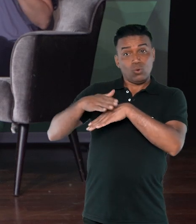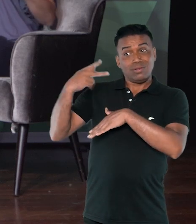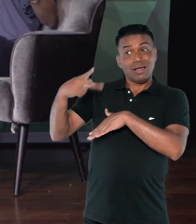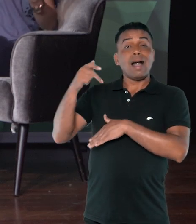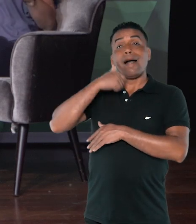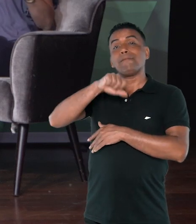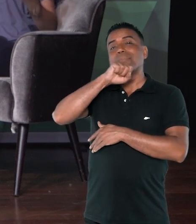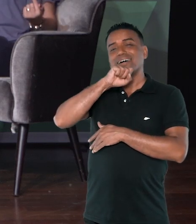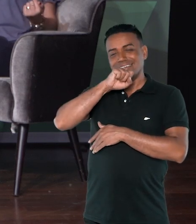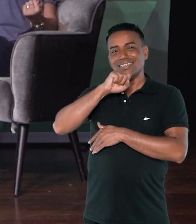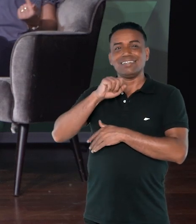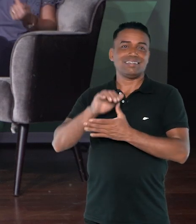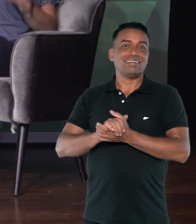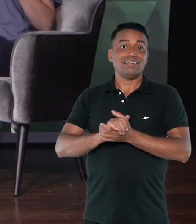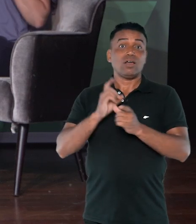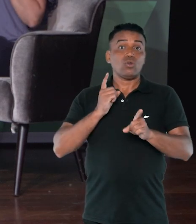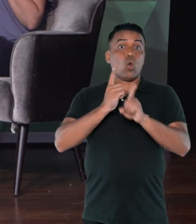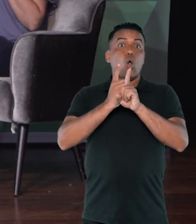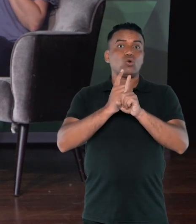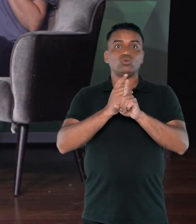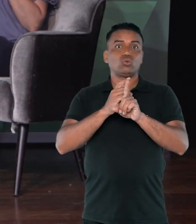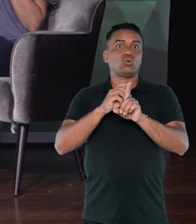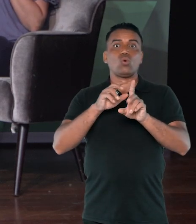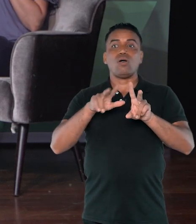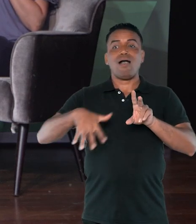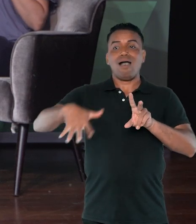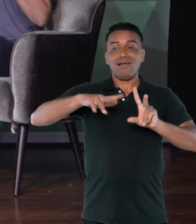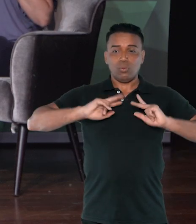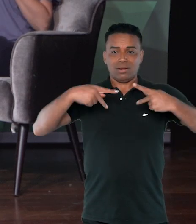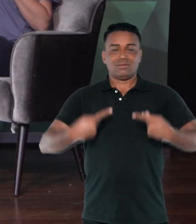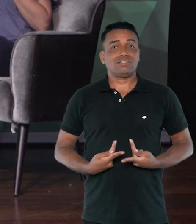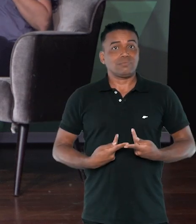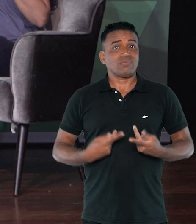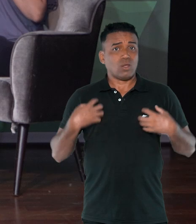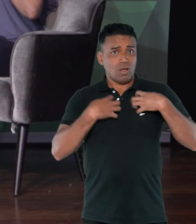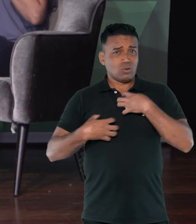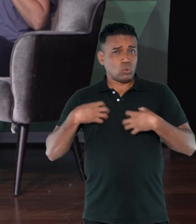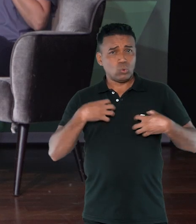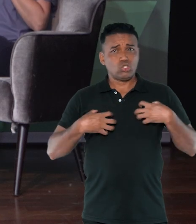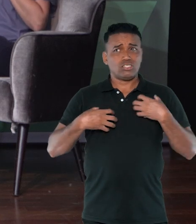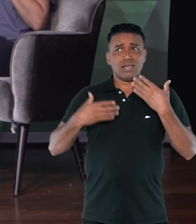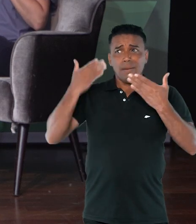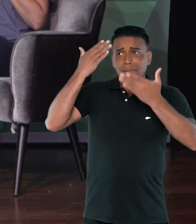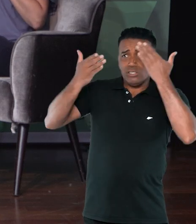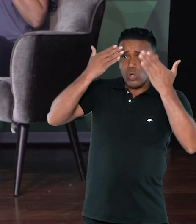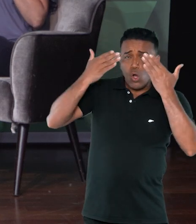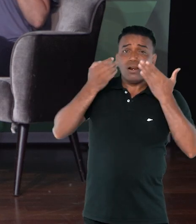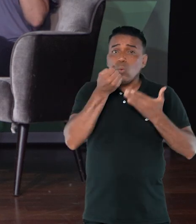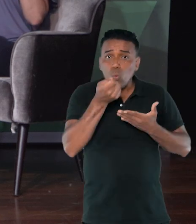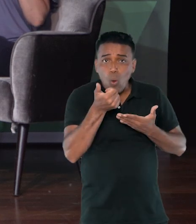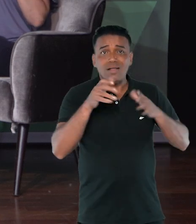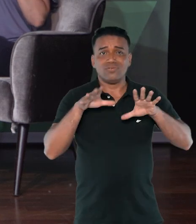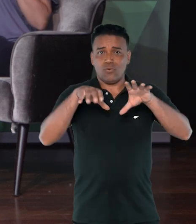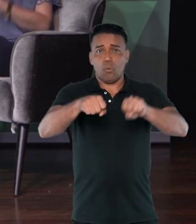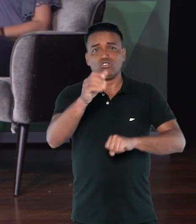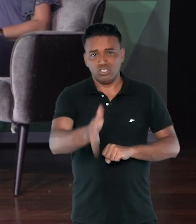para chegar em casa, para sair do consultório, tendo ouvido tantas dores, tantos problemas, como é que eu vou ficar bem, né?